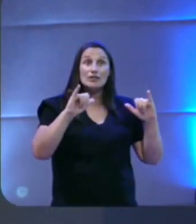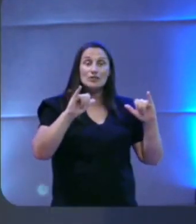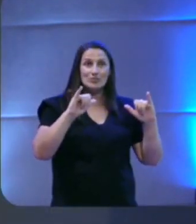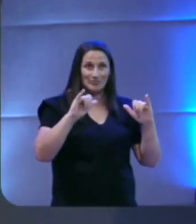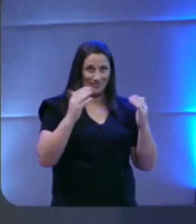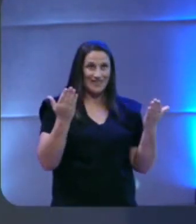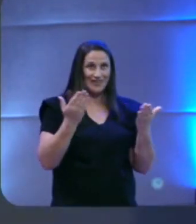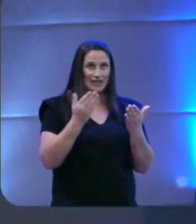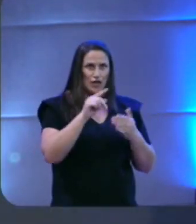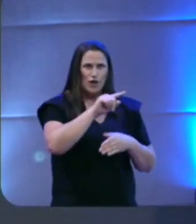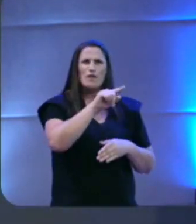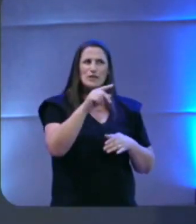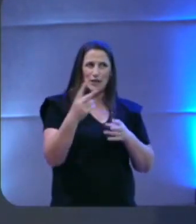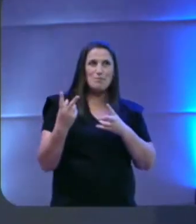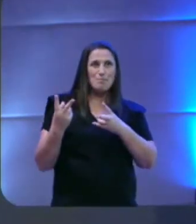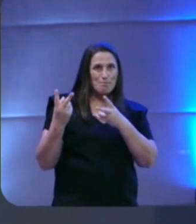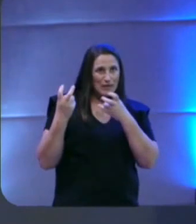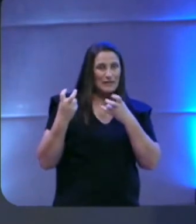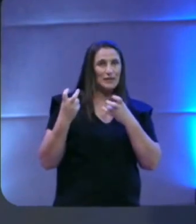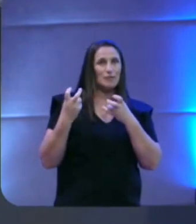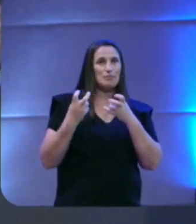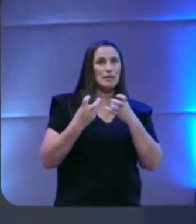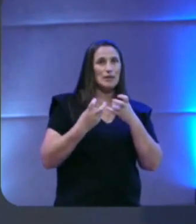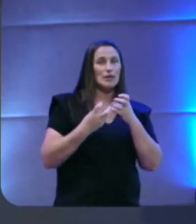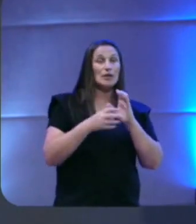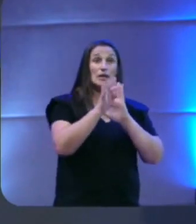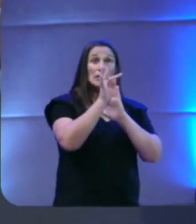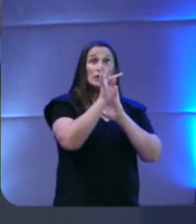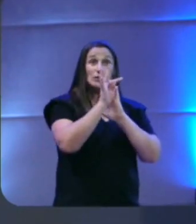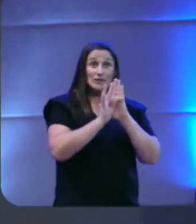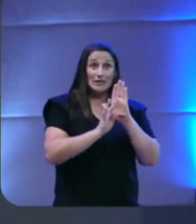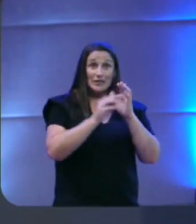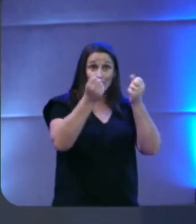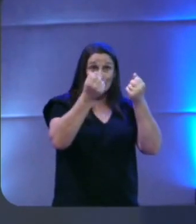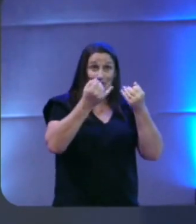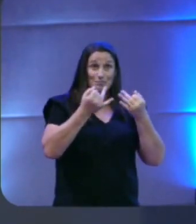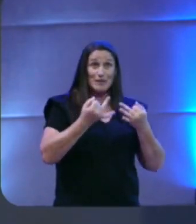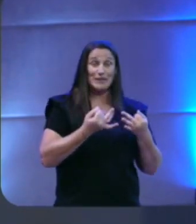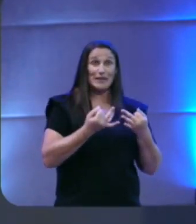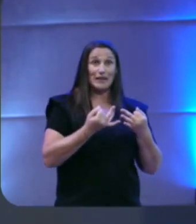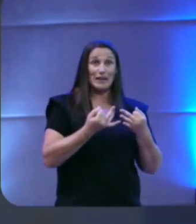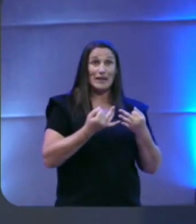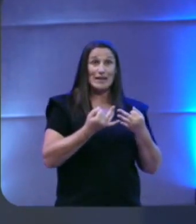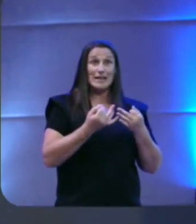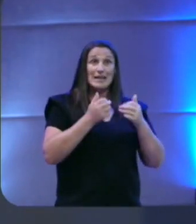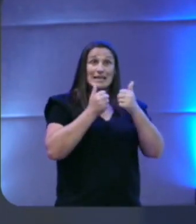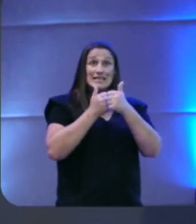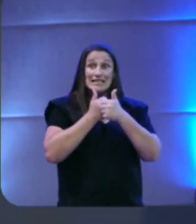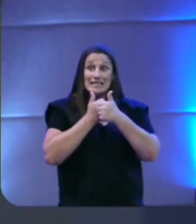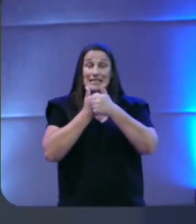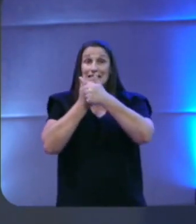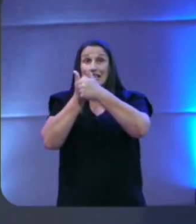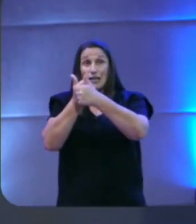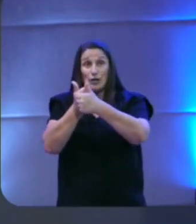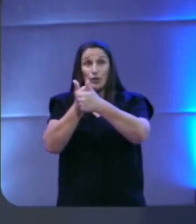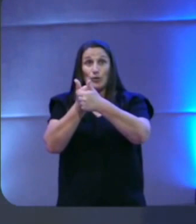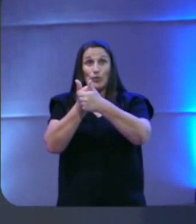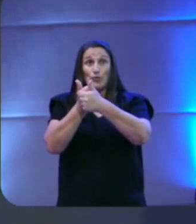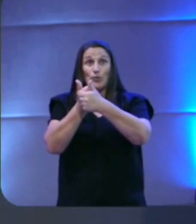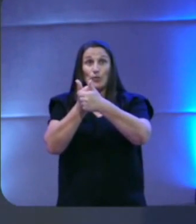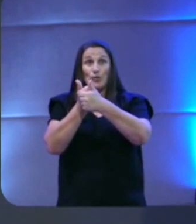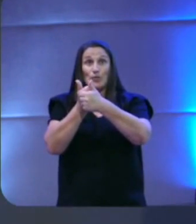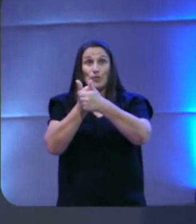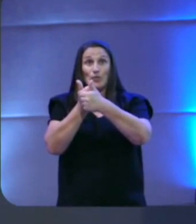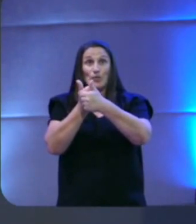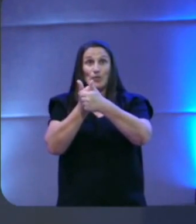percebeu que o texto diz: sigam-me e eu farei de vocês pescadores de homens. A